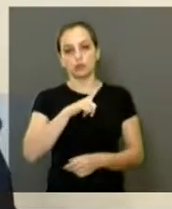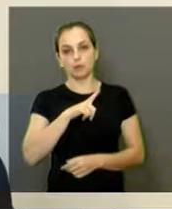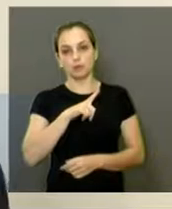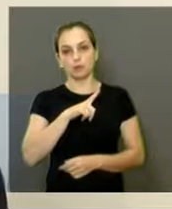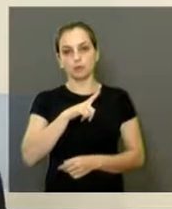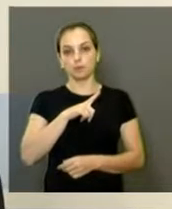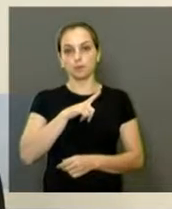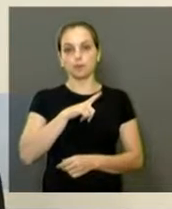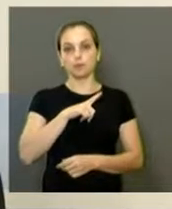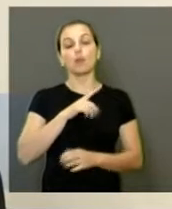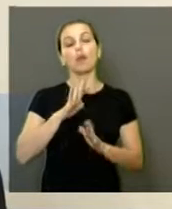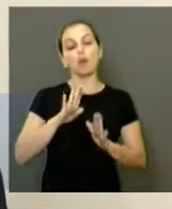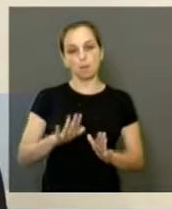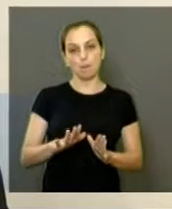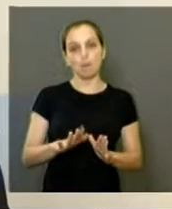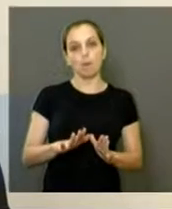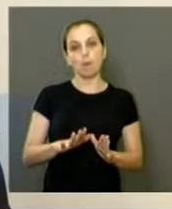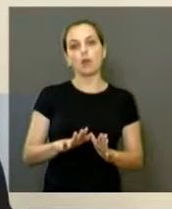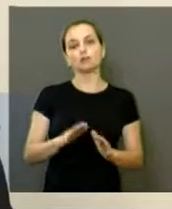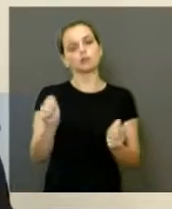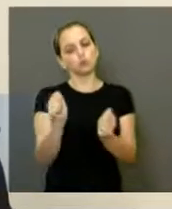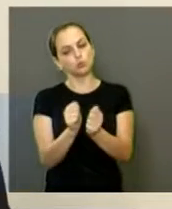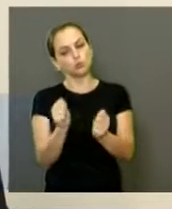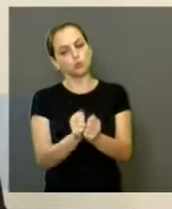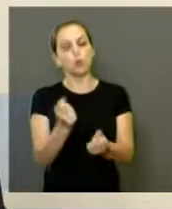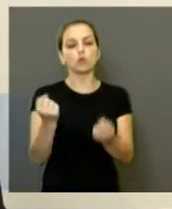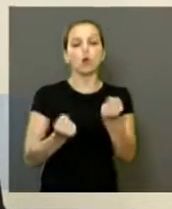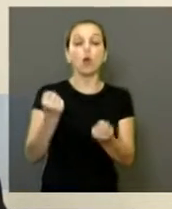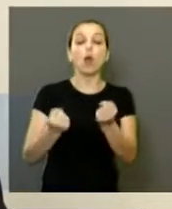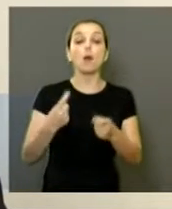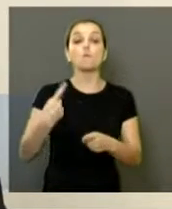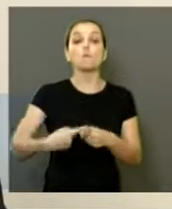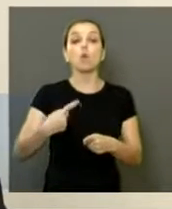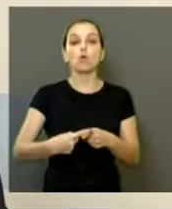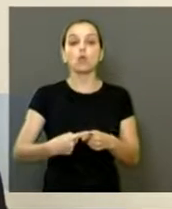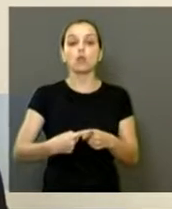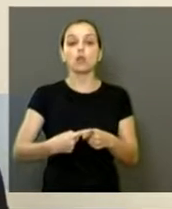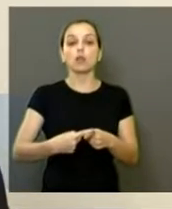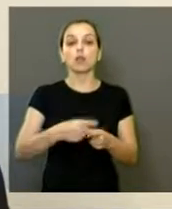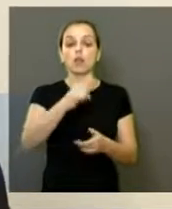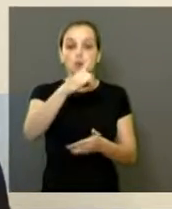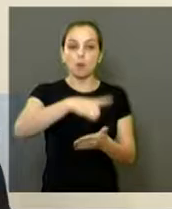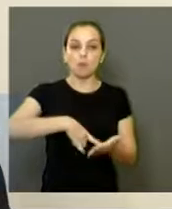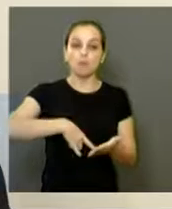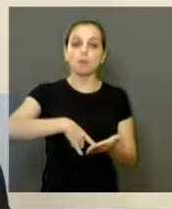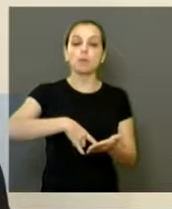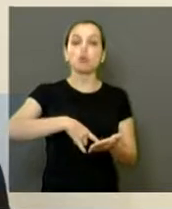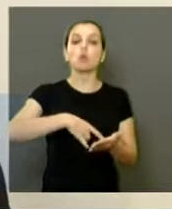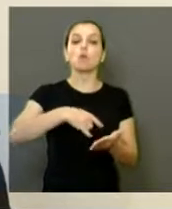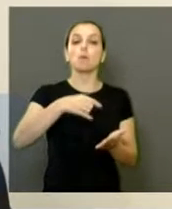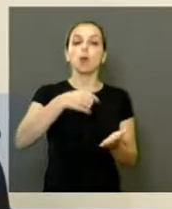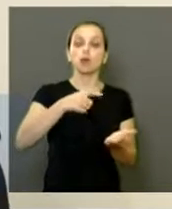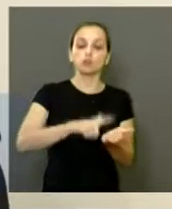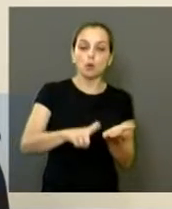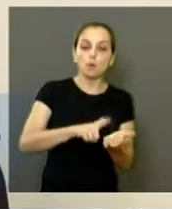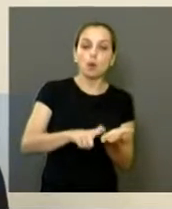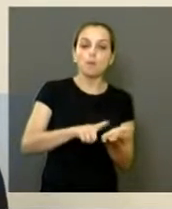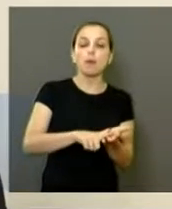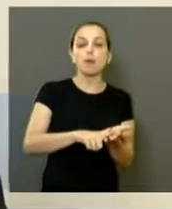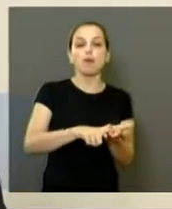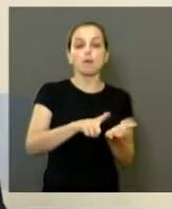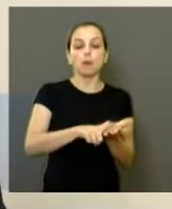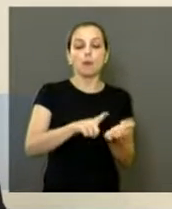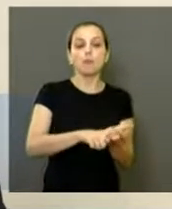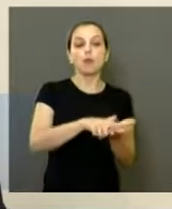era se ele está na frente do veículo porque que não deixa uma segunda vez não tem um talão que provavelmente ele não está na frente